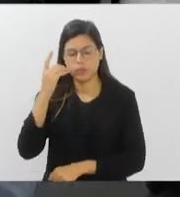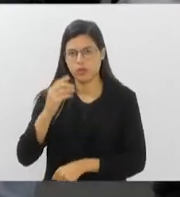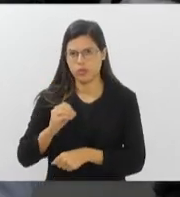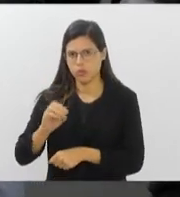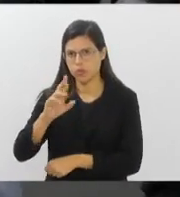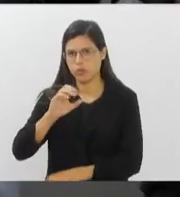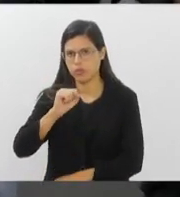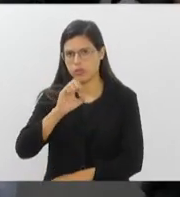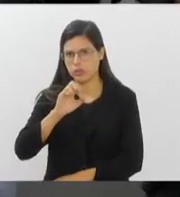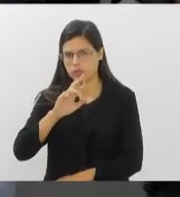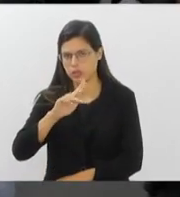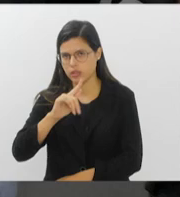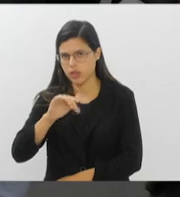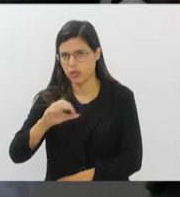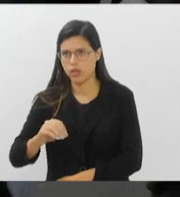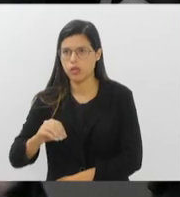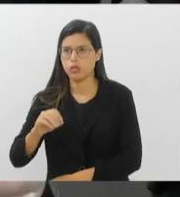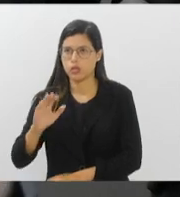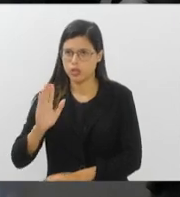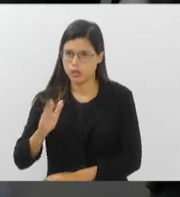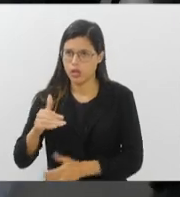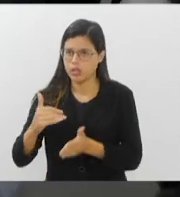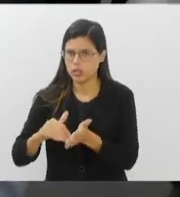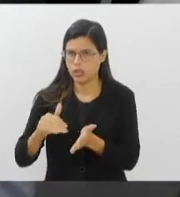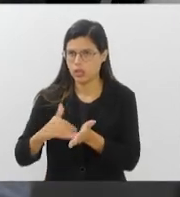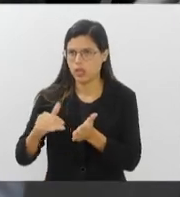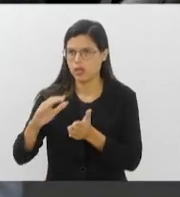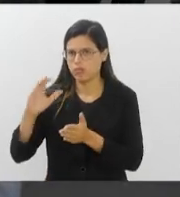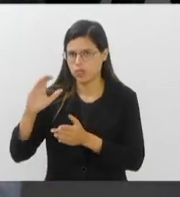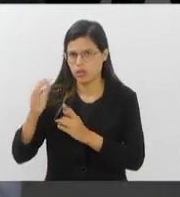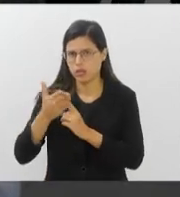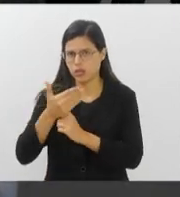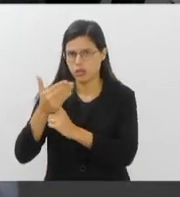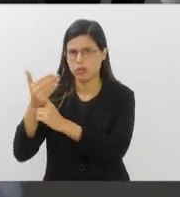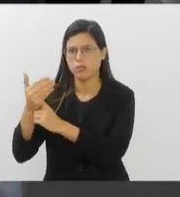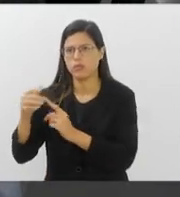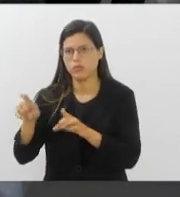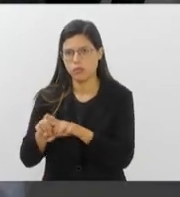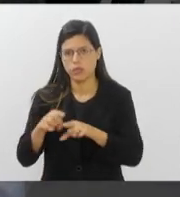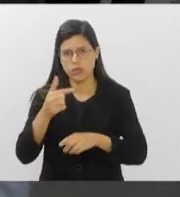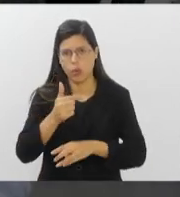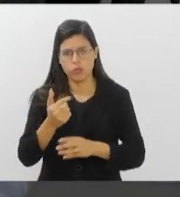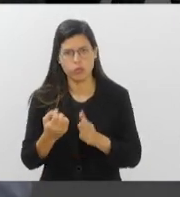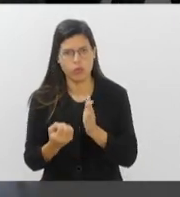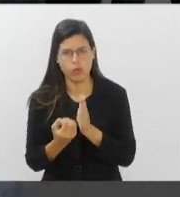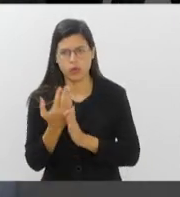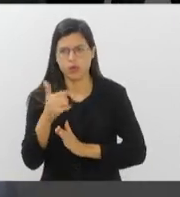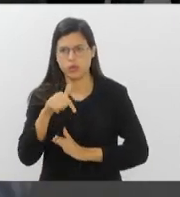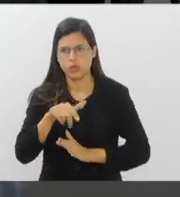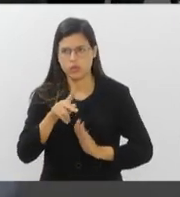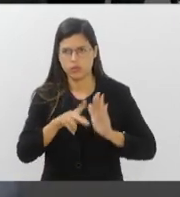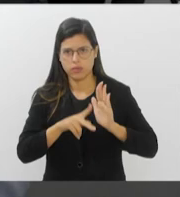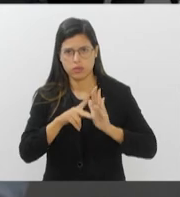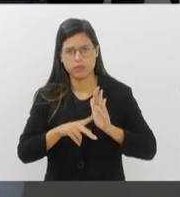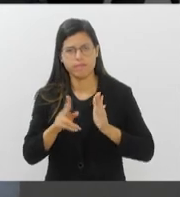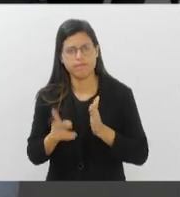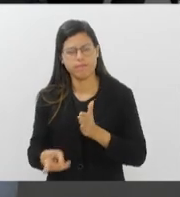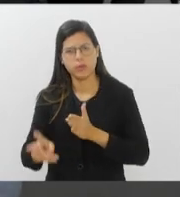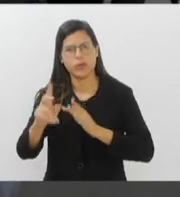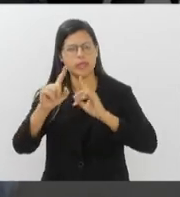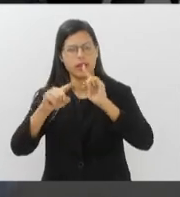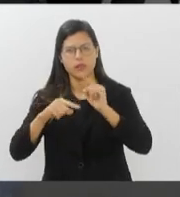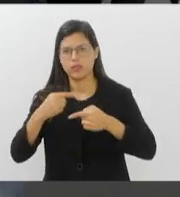Tecnologia, inclusive, se associou a mim como coautor desse projeto, para que a gente possa avançar num diálogo necessário para que o Rio de